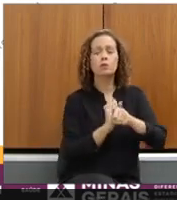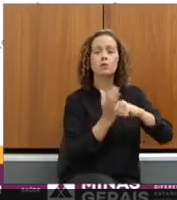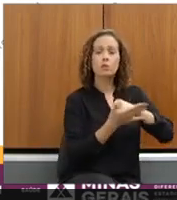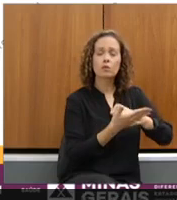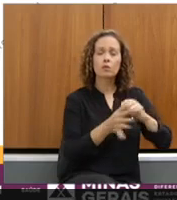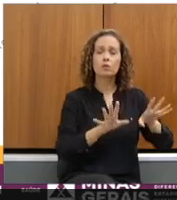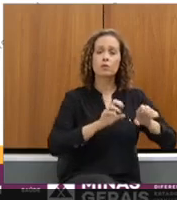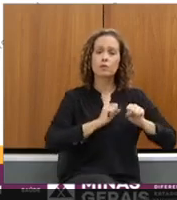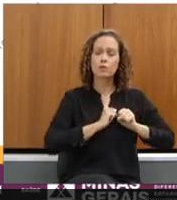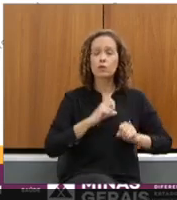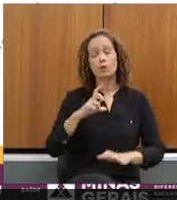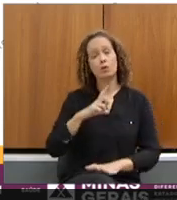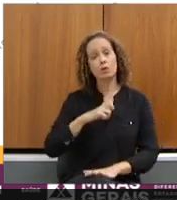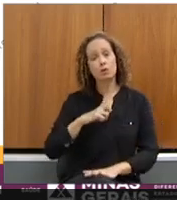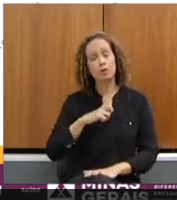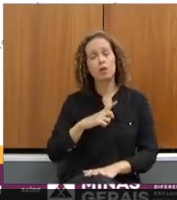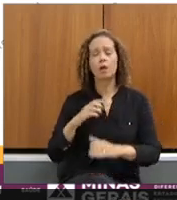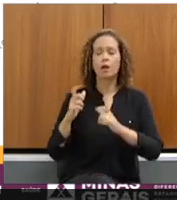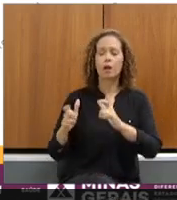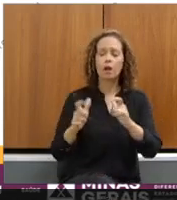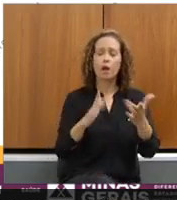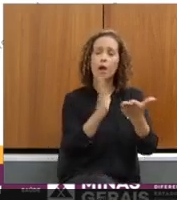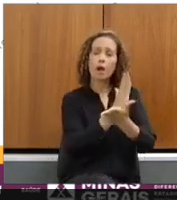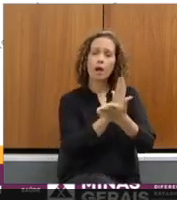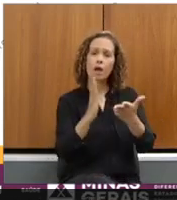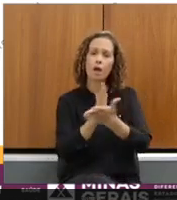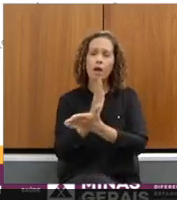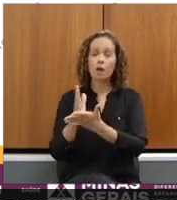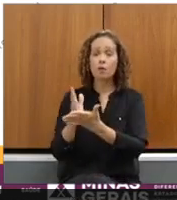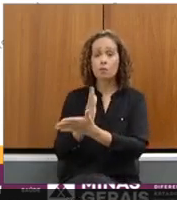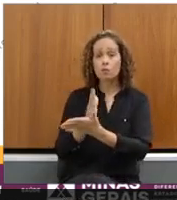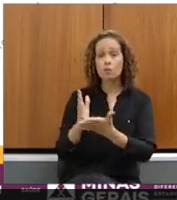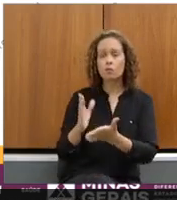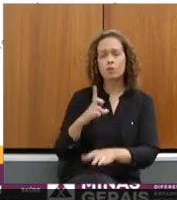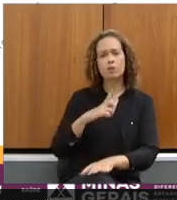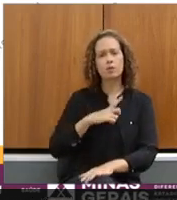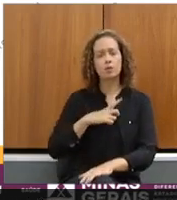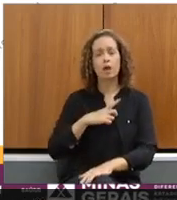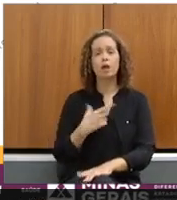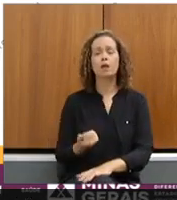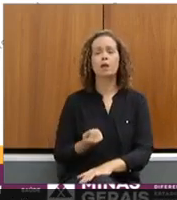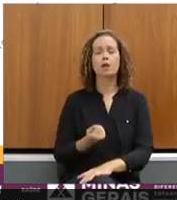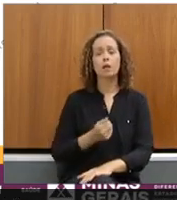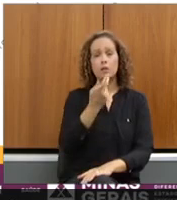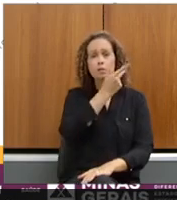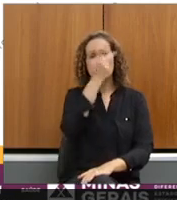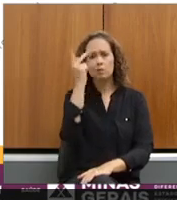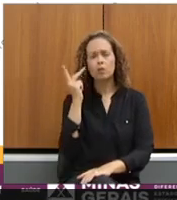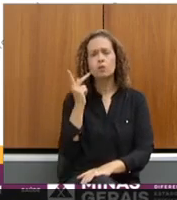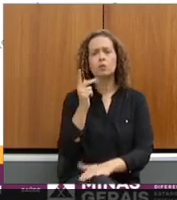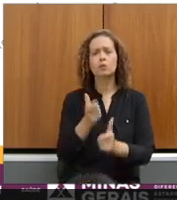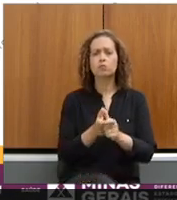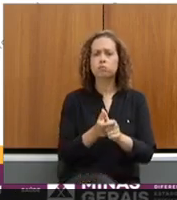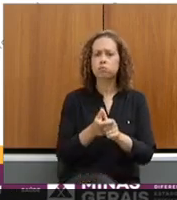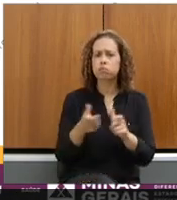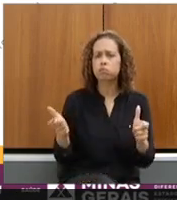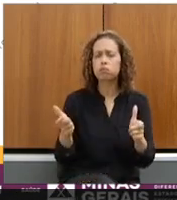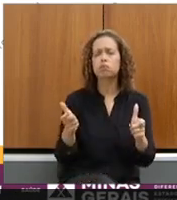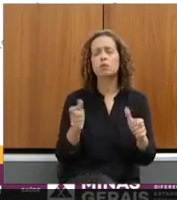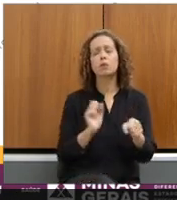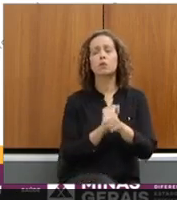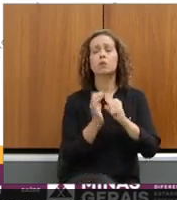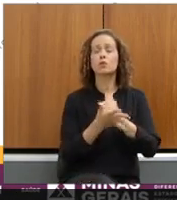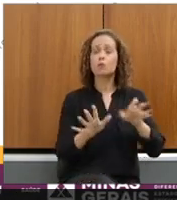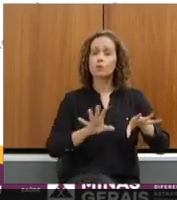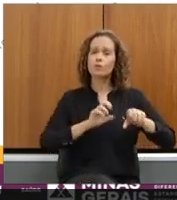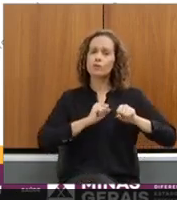existe algumas regiões que realmente elas estão ocupação de convite elevada ainda no estado e O que justifica